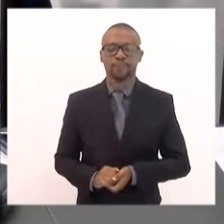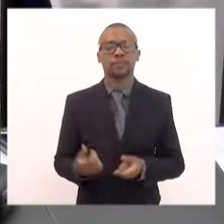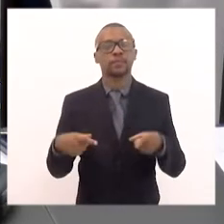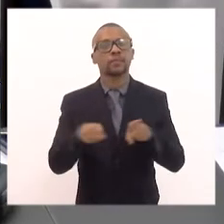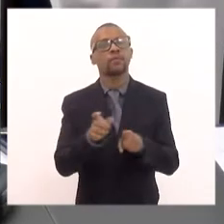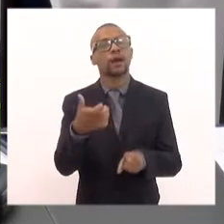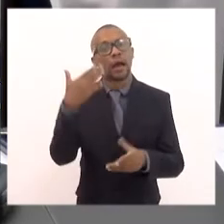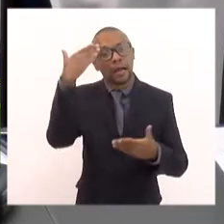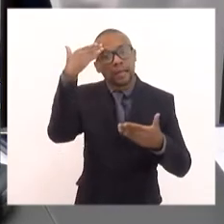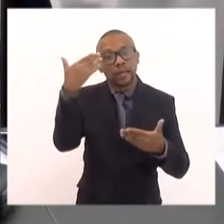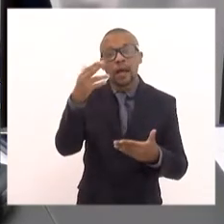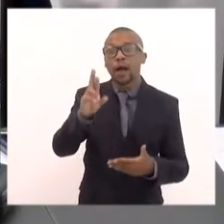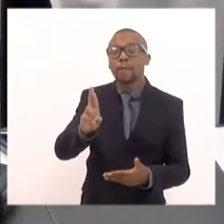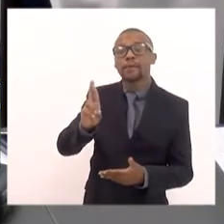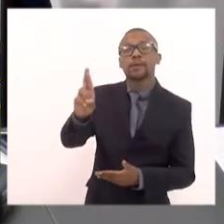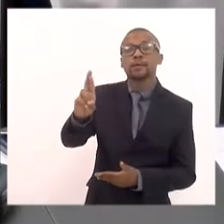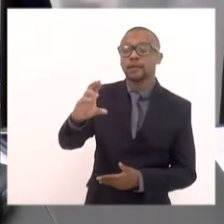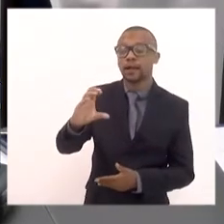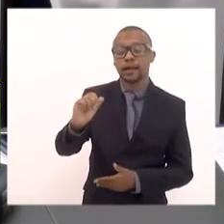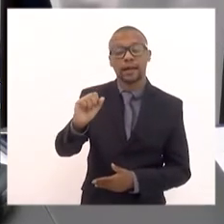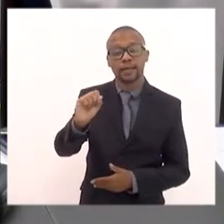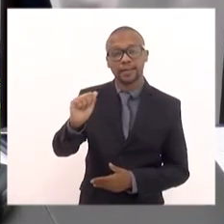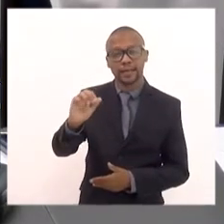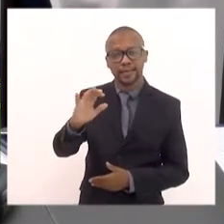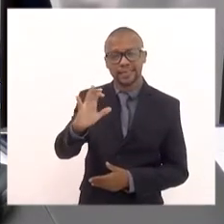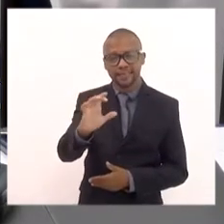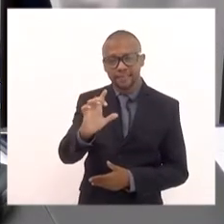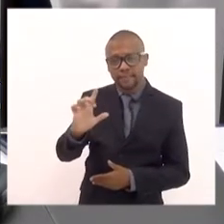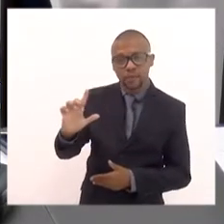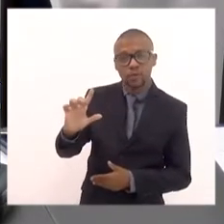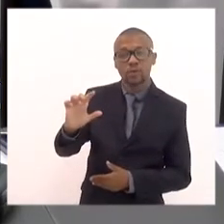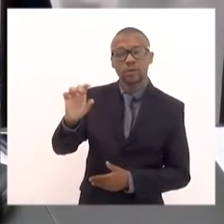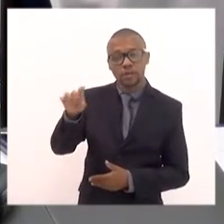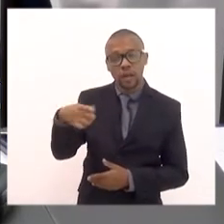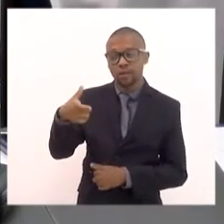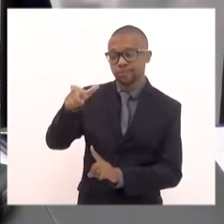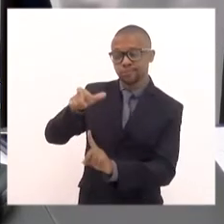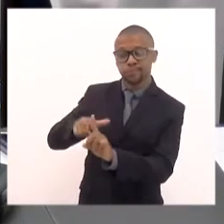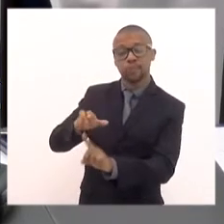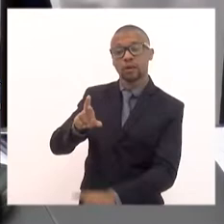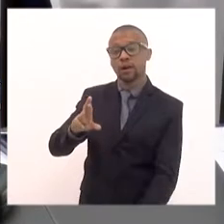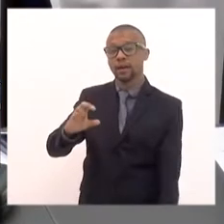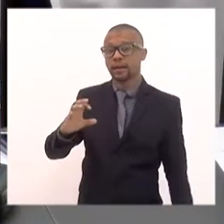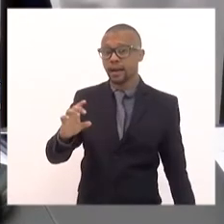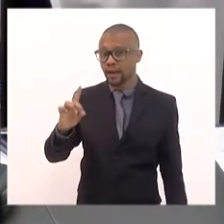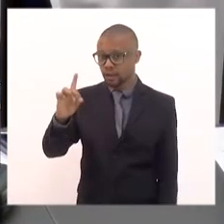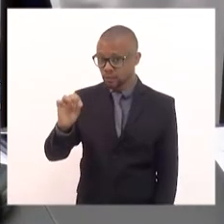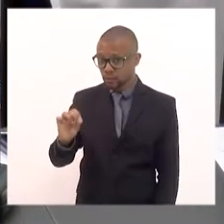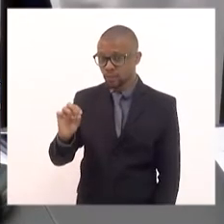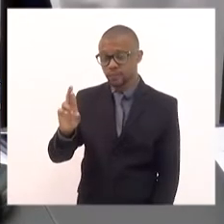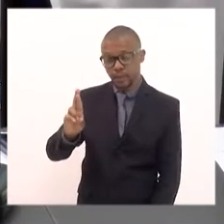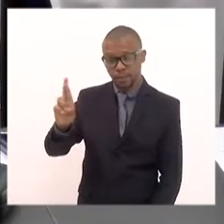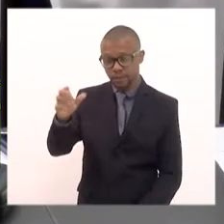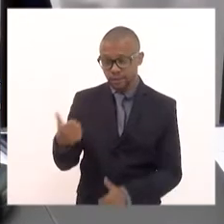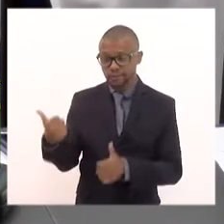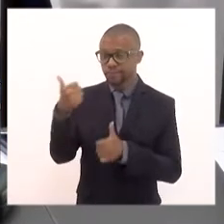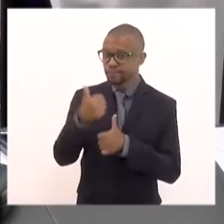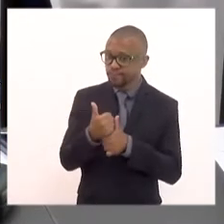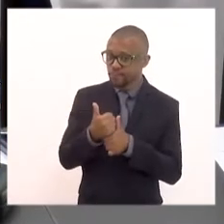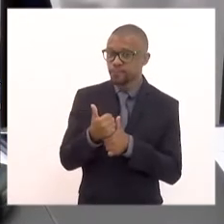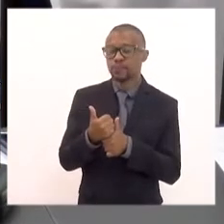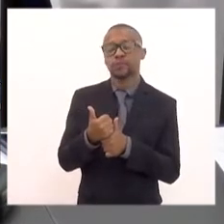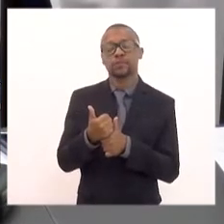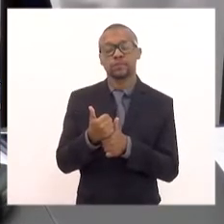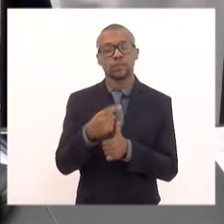a representação da Casa Civil, do Ricardo Albuquerque, representando aqui o Então, secretário Valdeir, podemos Nicola começar? Michioni.